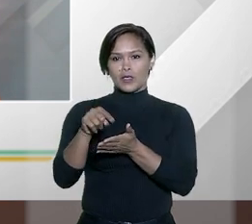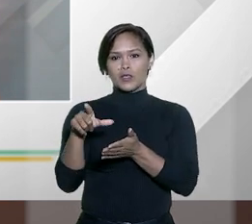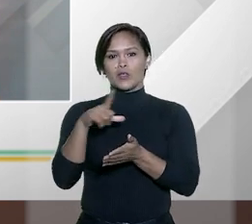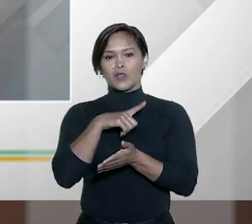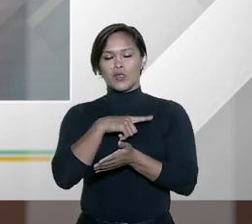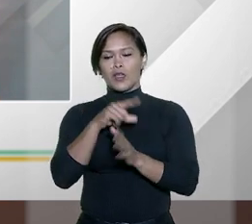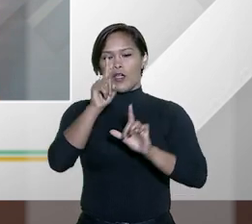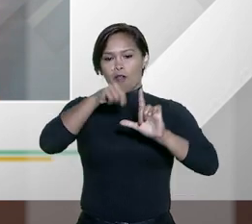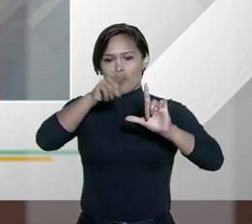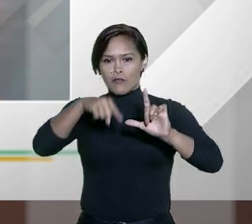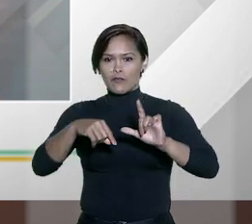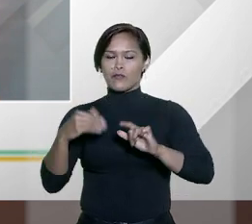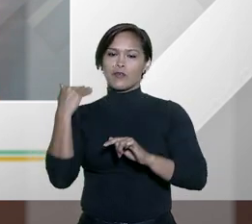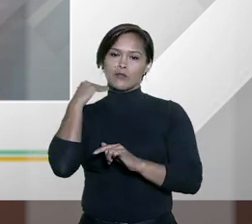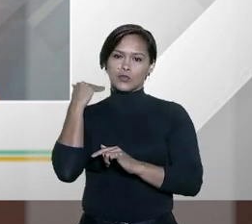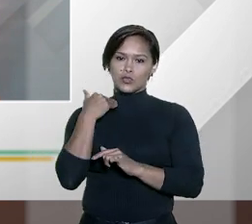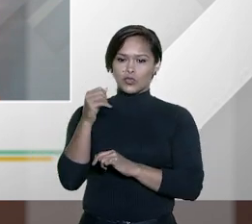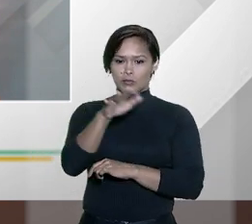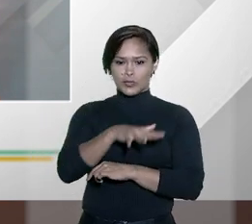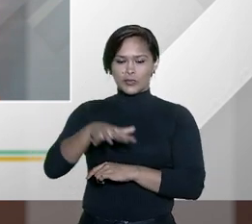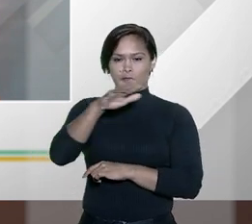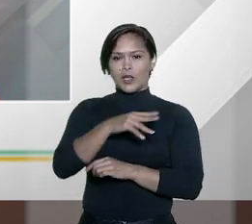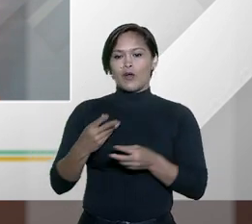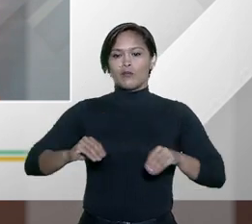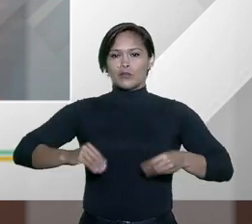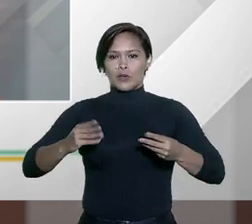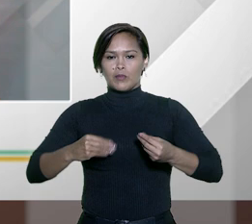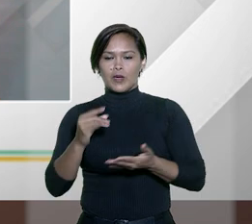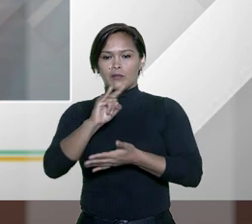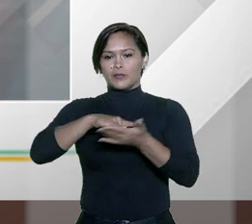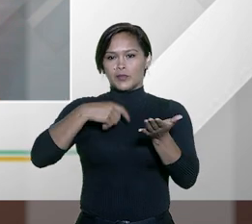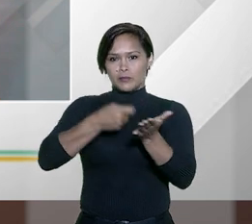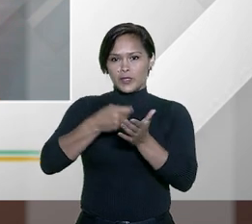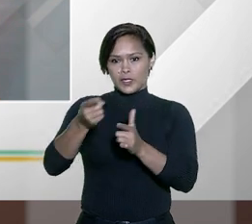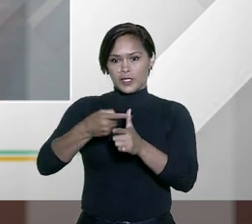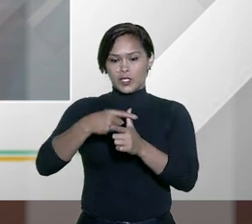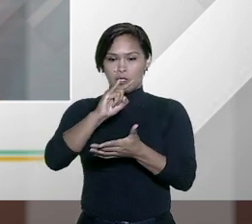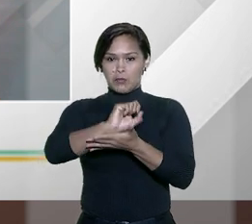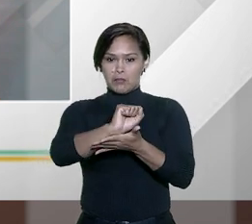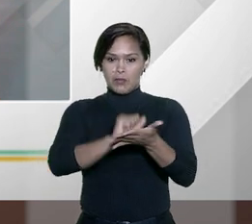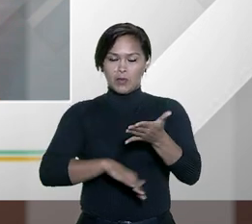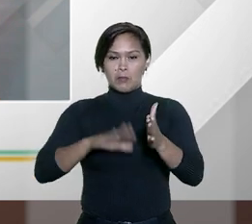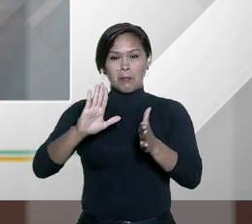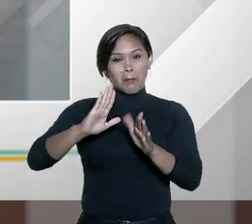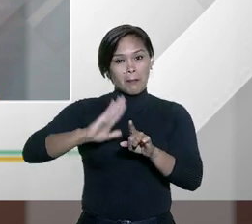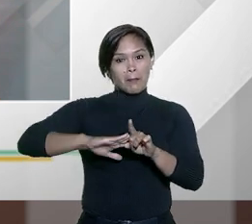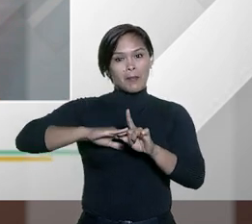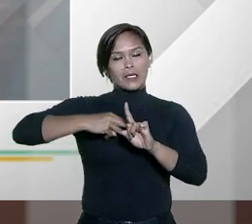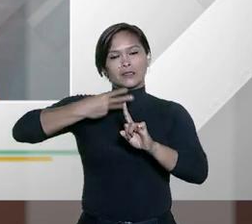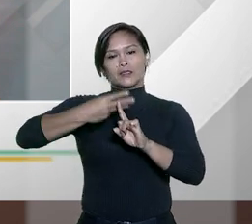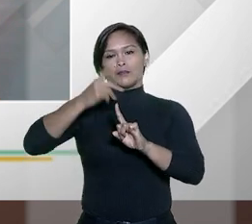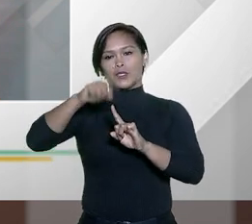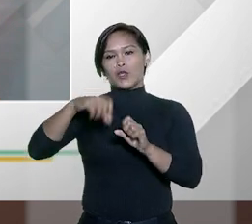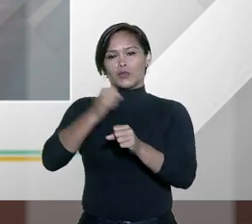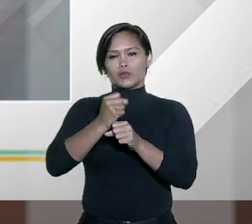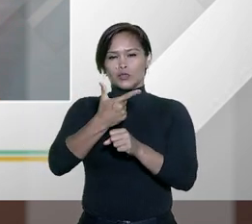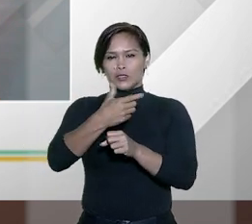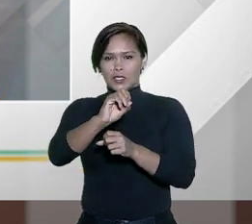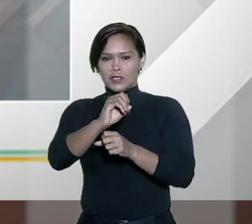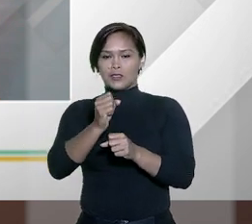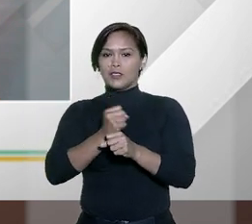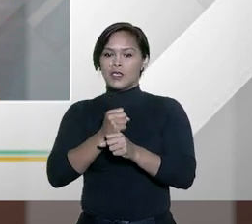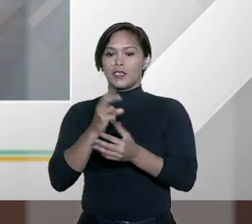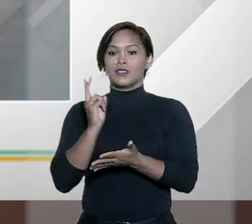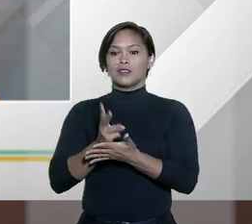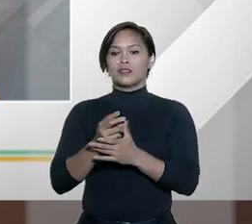que, segundo dados do Tesouro Nacional, o gasto com precatórios no orçamento público mais que triplicou na última década. E a